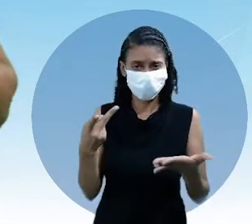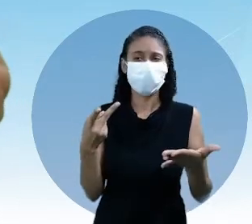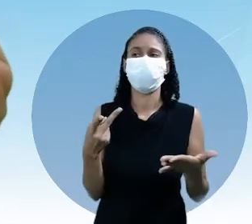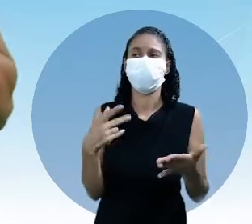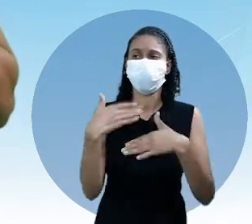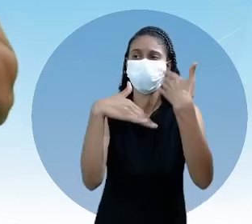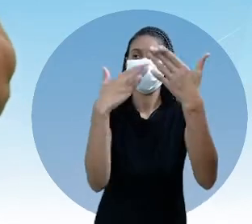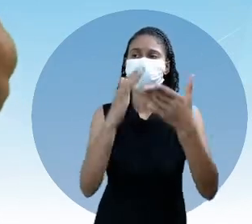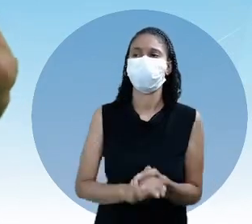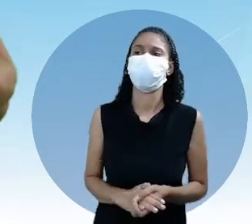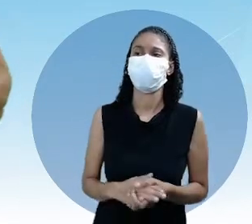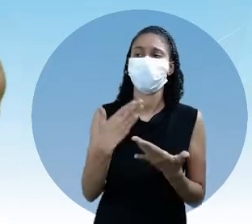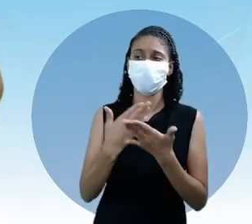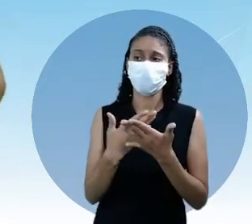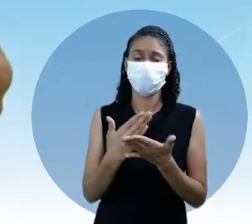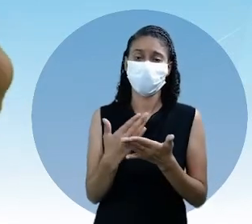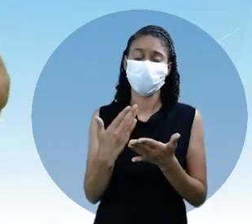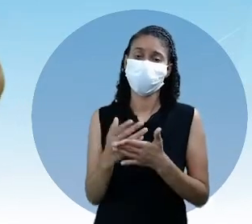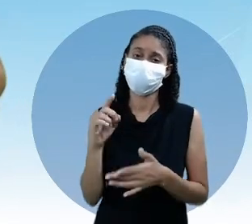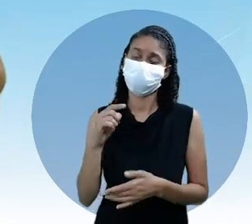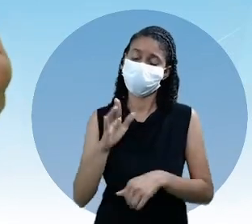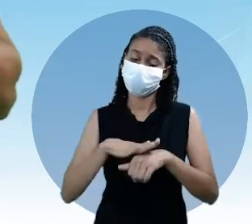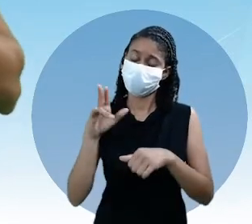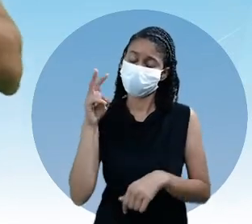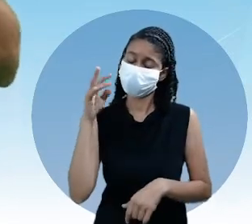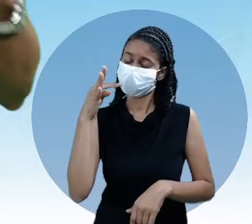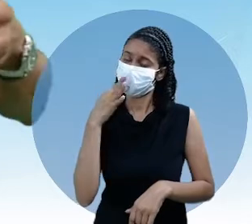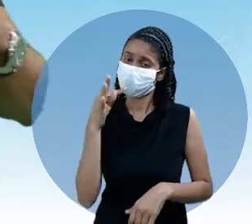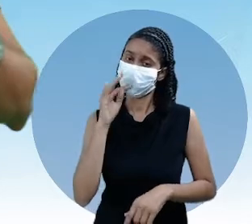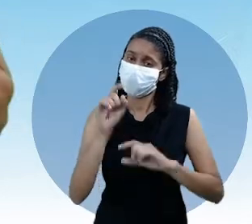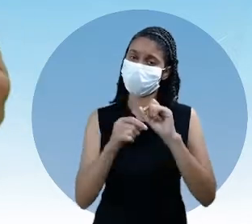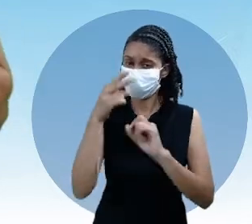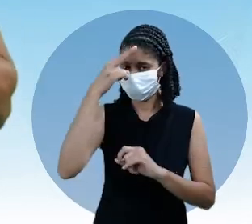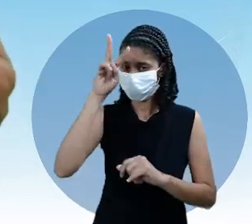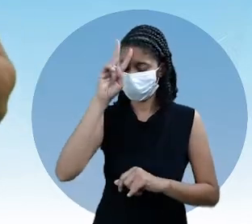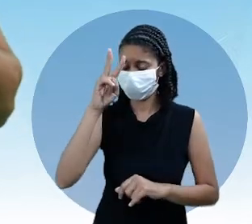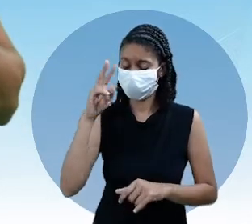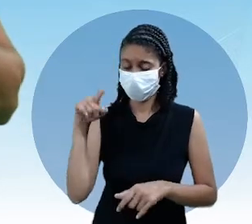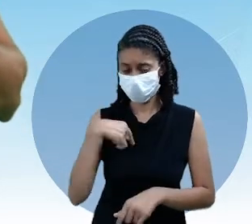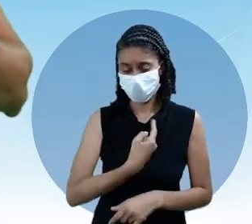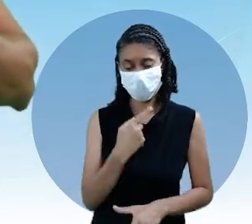estudos clássicos, né, o mais conhecido é a História, né, entre nós, né,